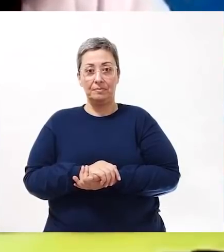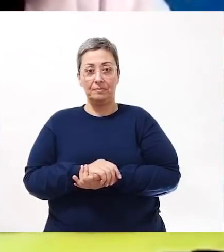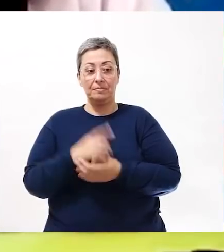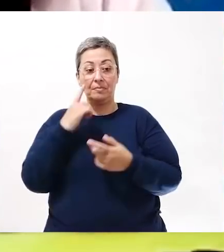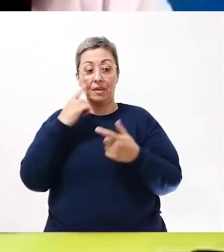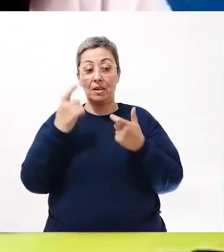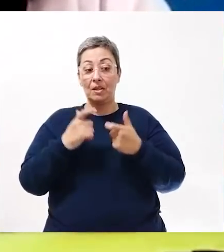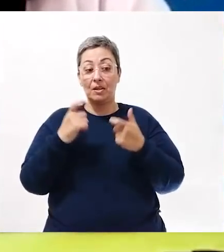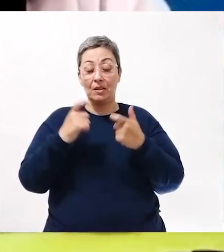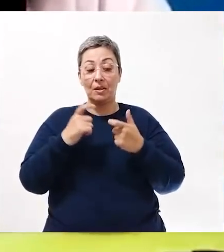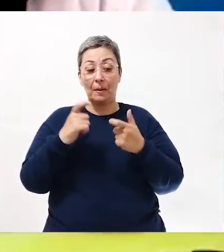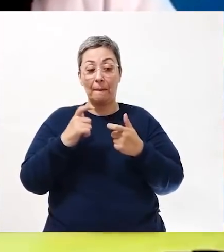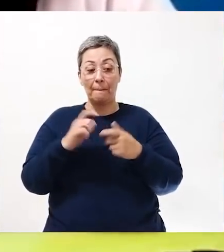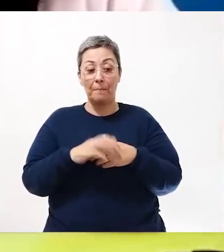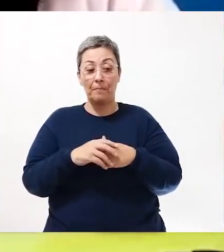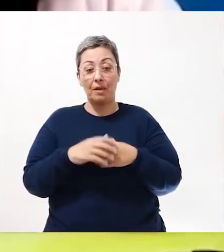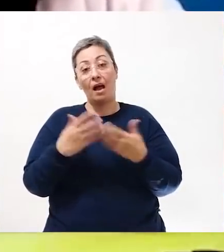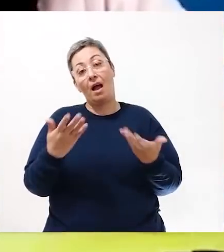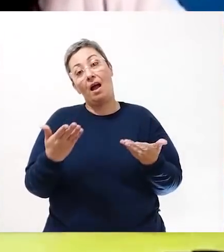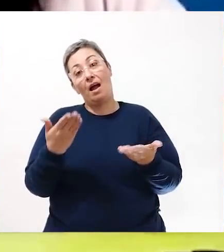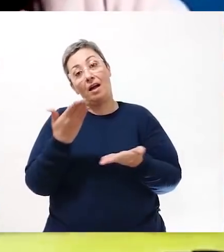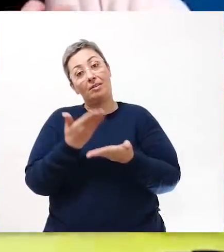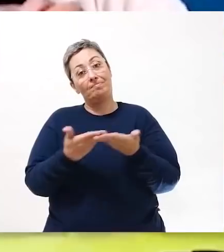Onde será que está a outra